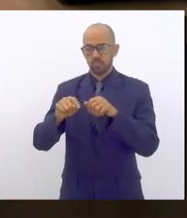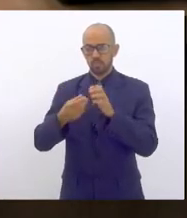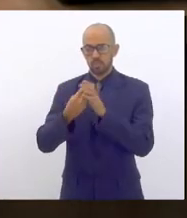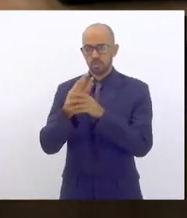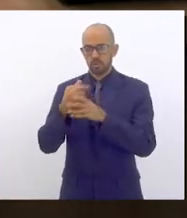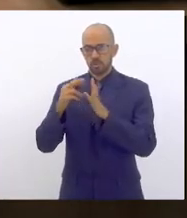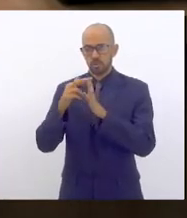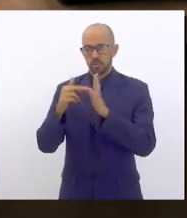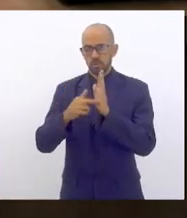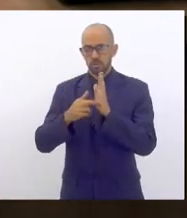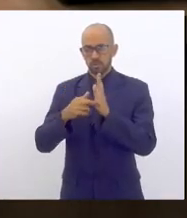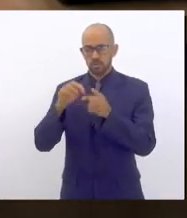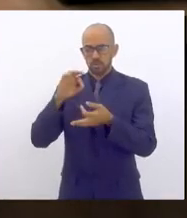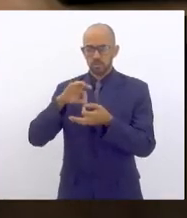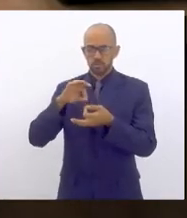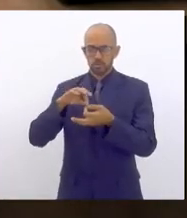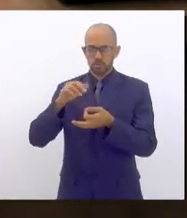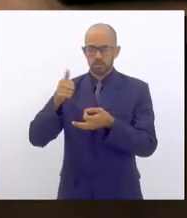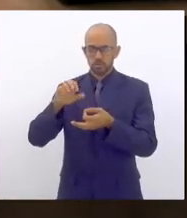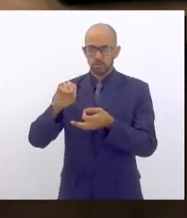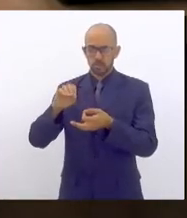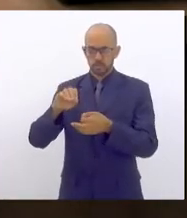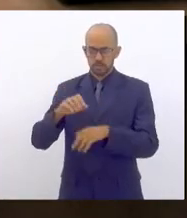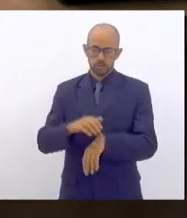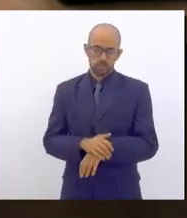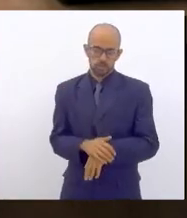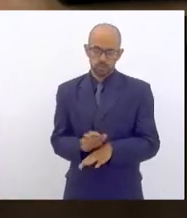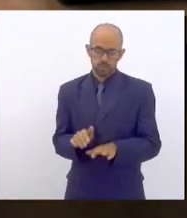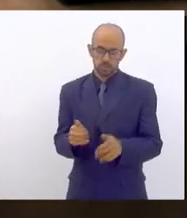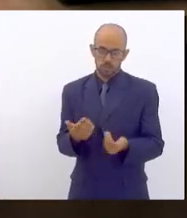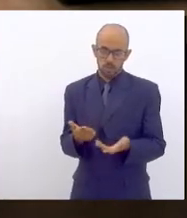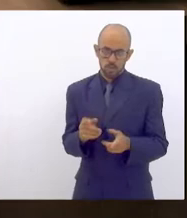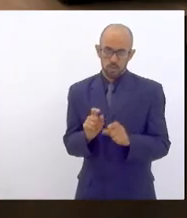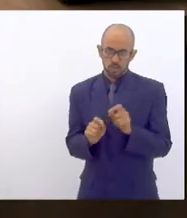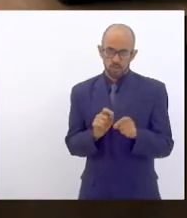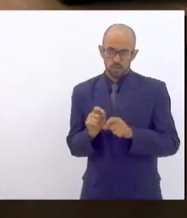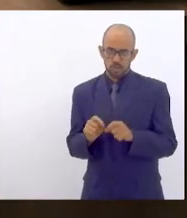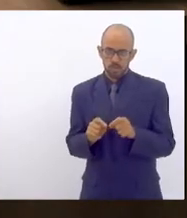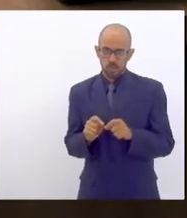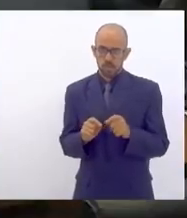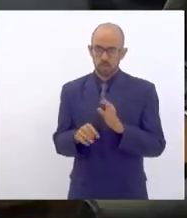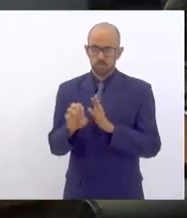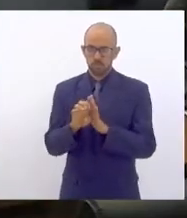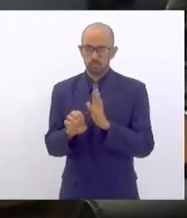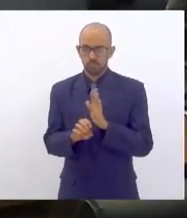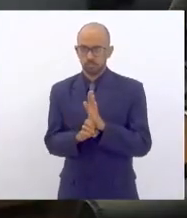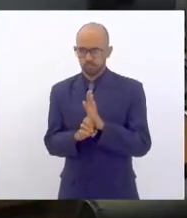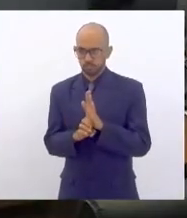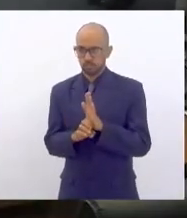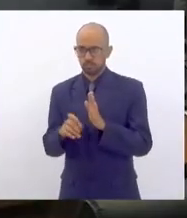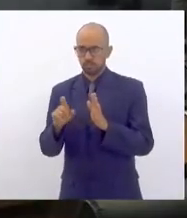o inciso 10 do artigo 307. Então, é constitucionalidade com emendas.